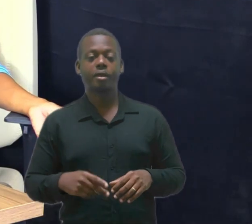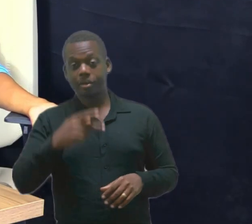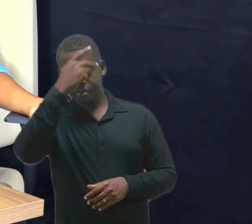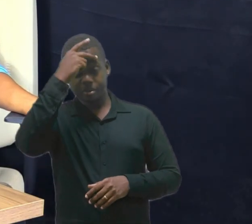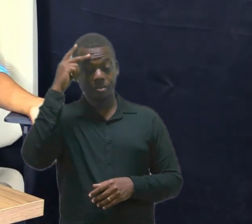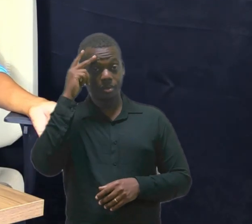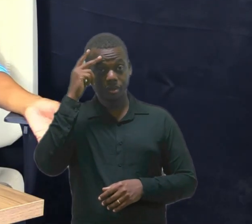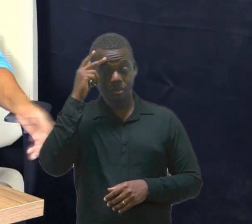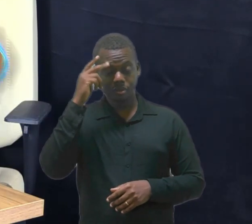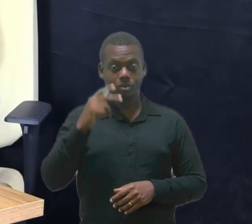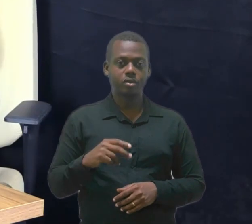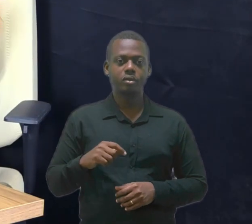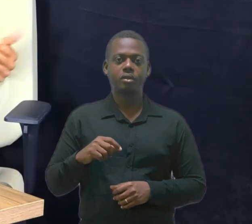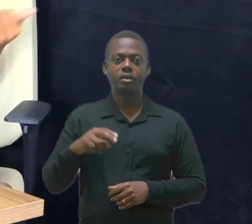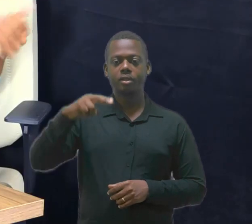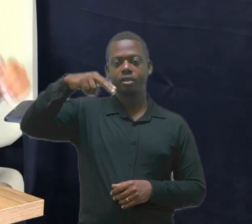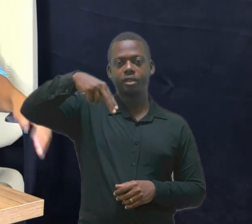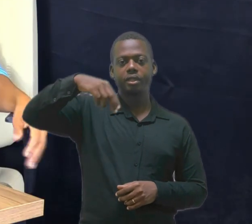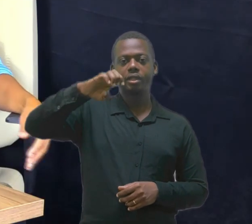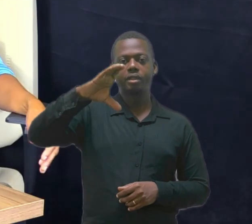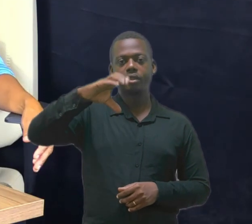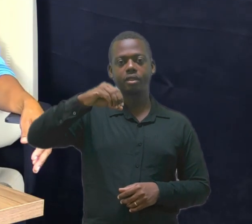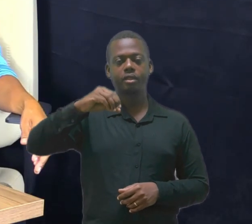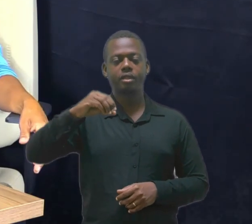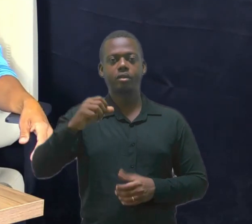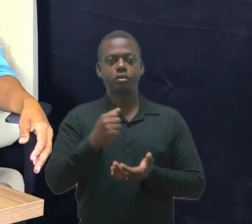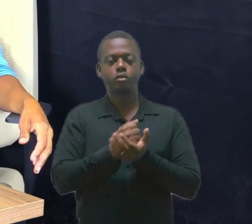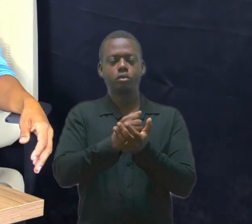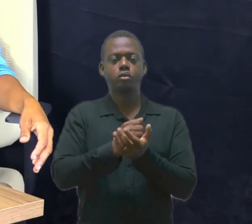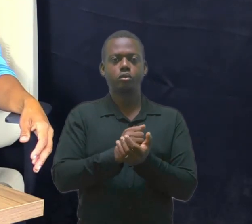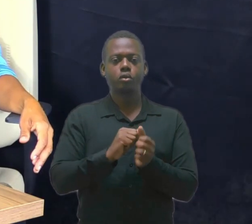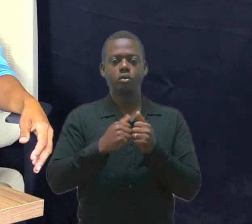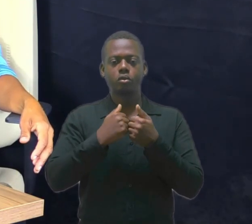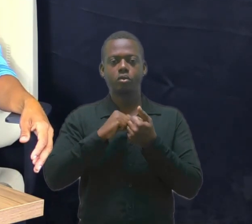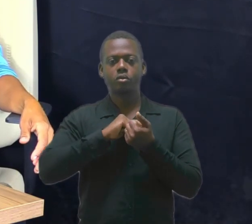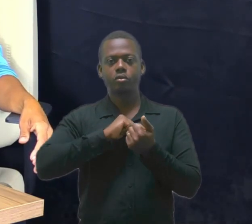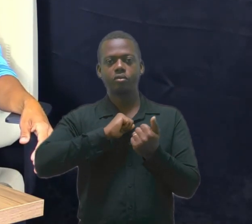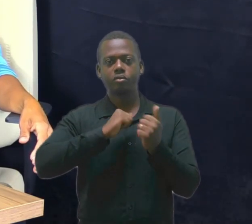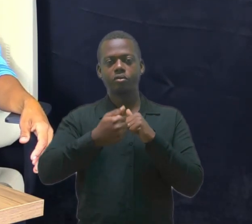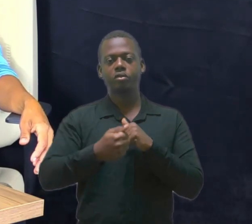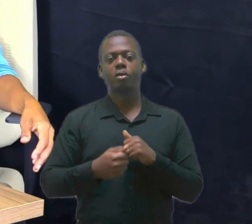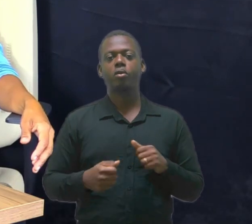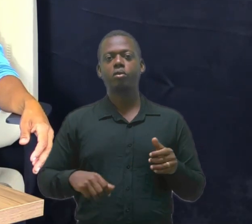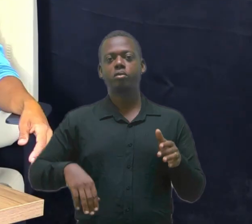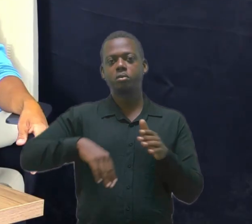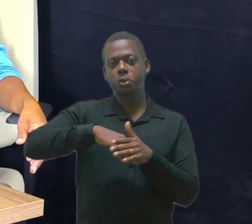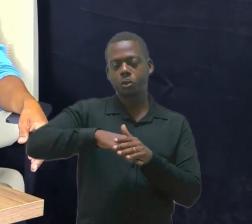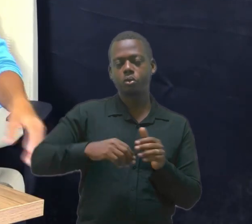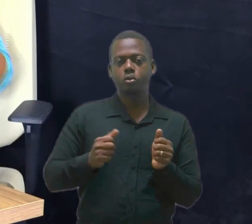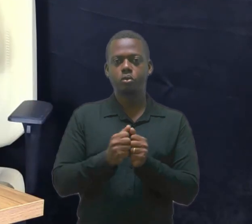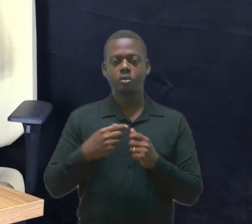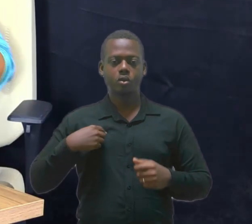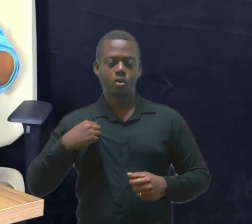Né? Então, são pessoas assim, e Neco nos ajudou muito no esporte com surdo. Nós tínhamos um time com surdo aqui na cidade, e Neco foi uma das pessoas que nos